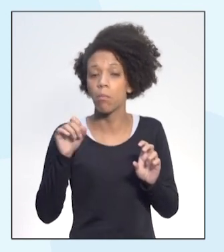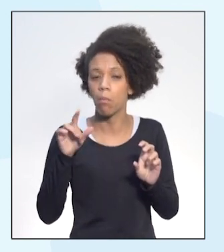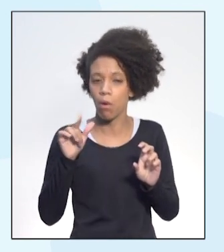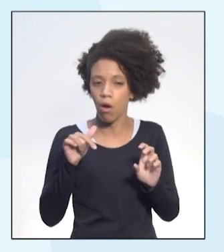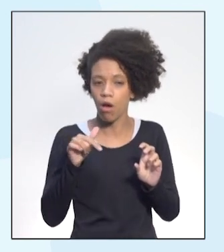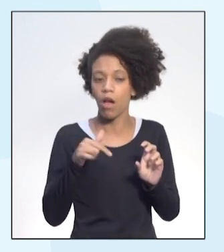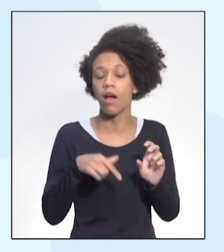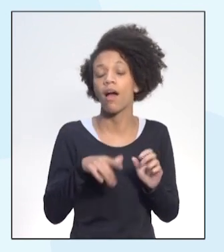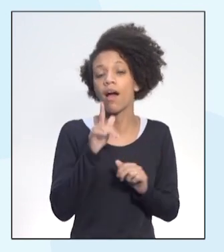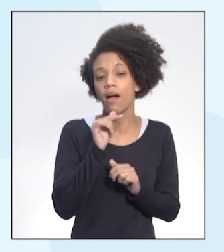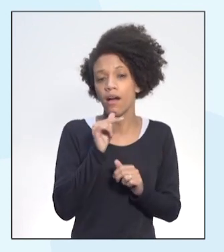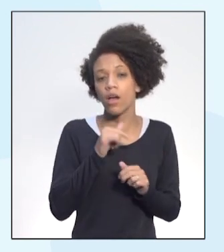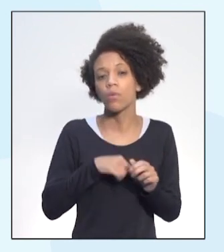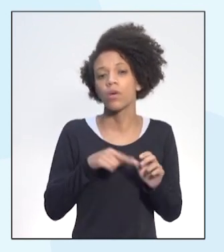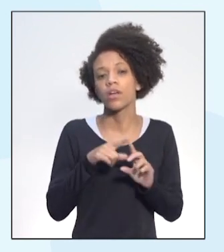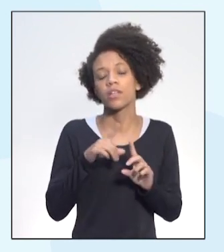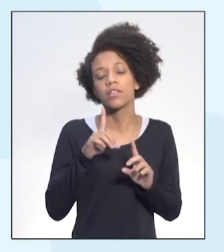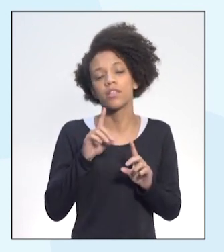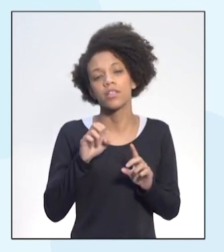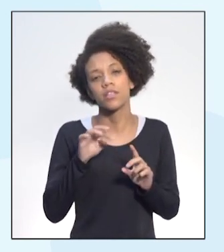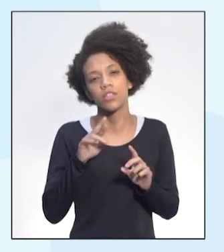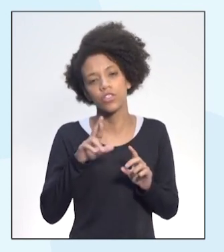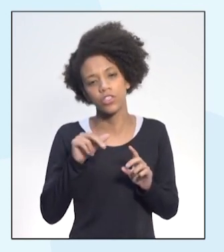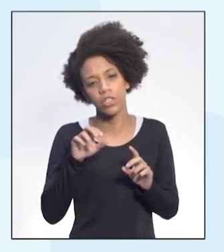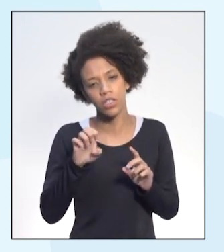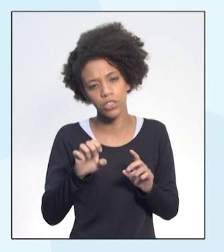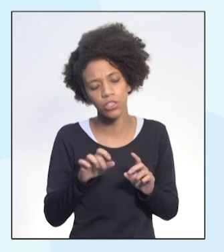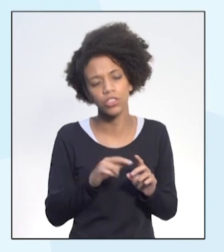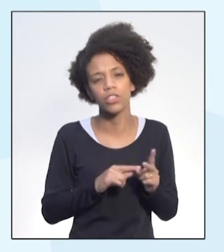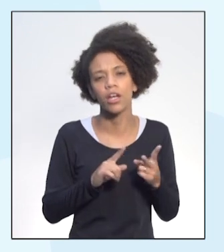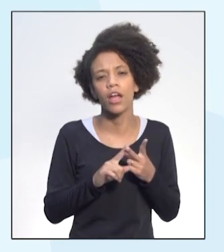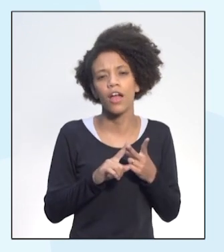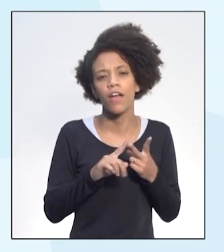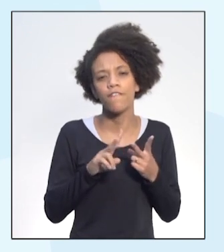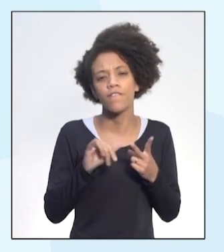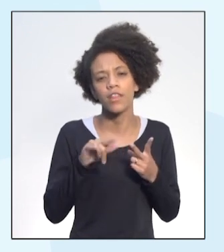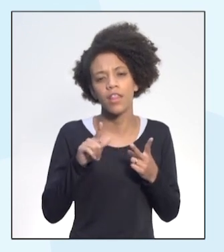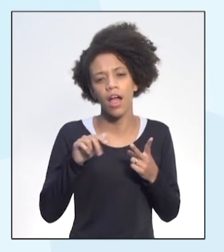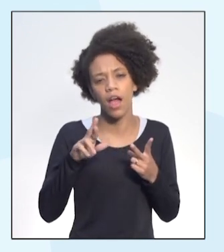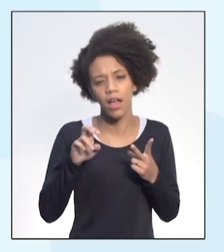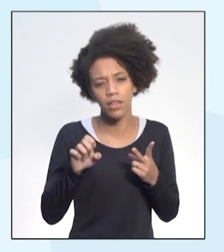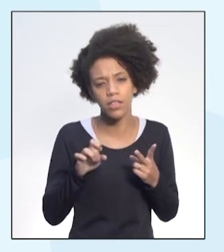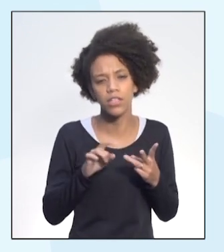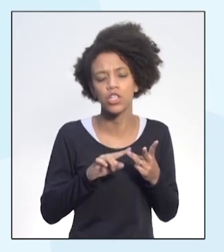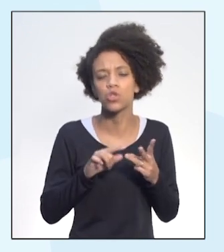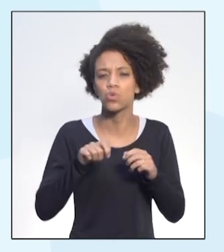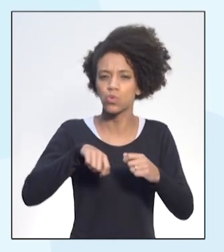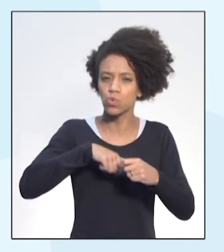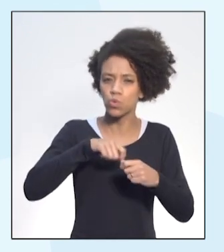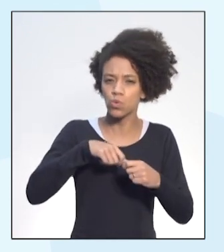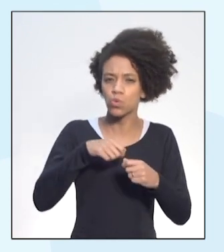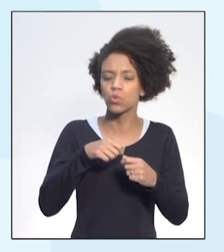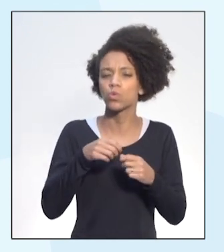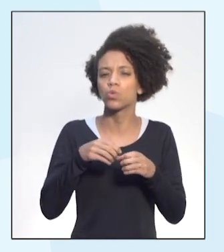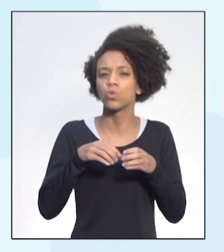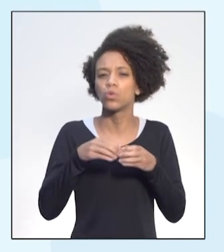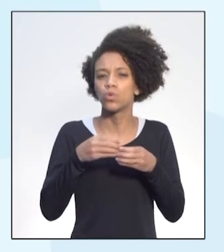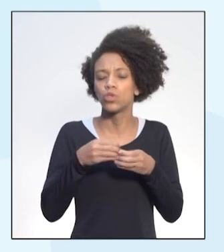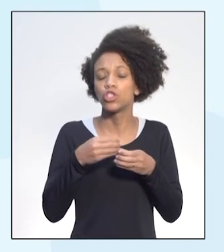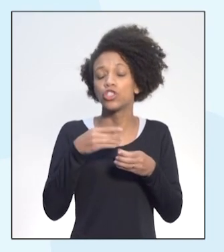vinagre, suco de limão, refrigerante de limão, tubos de ensaio e um